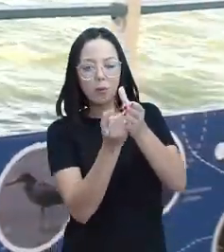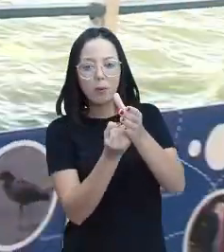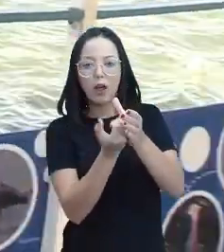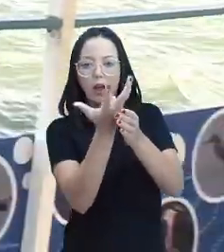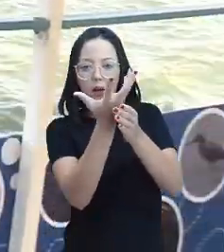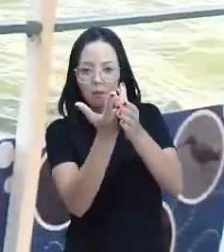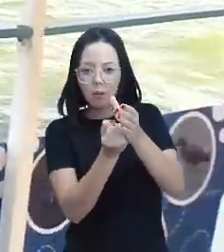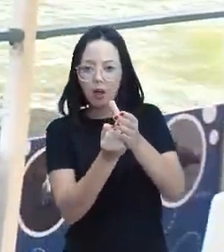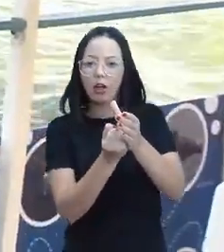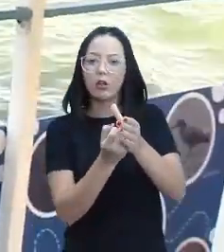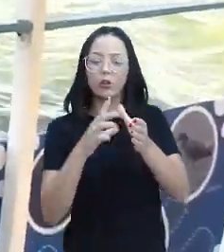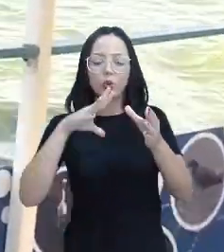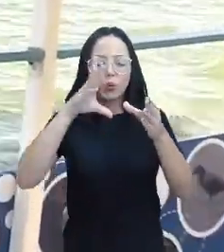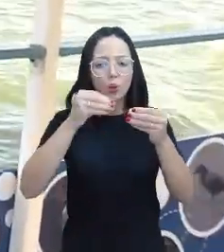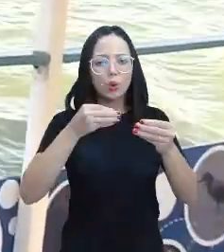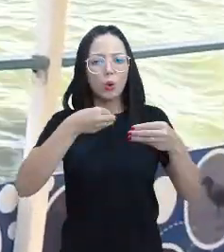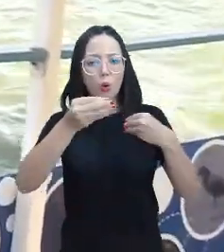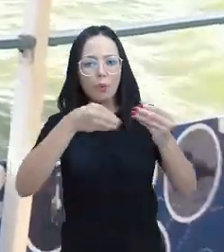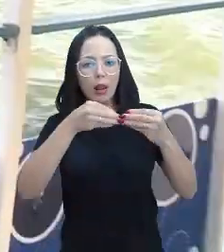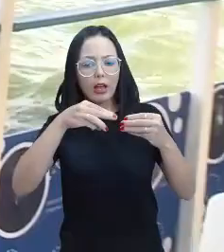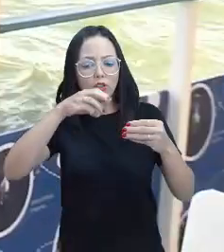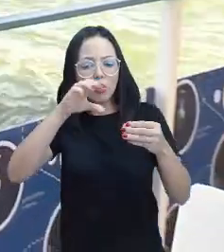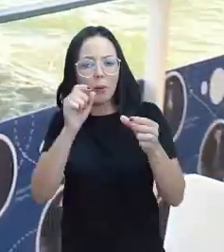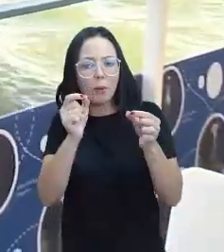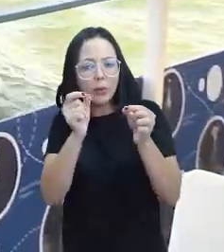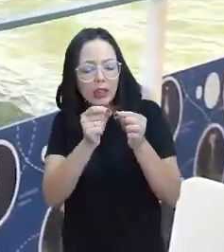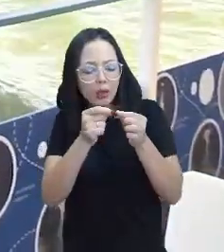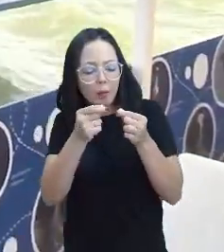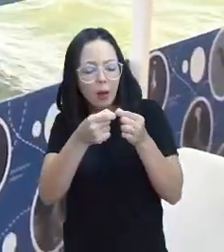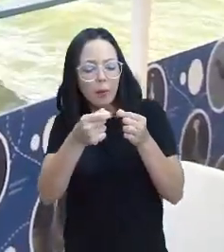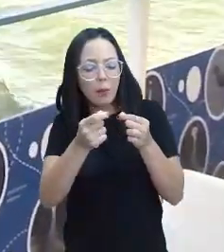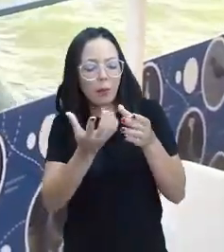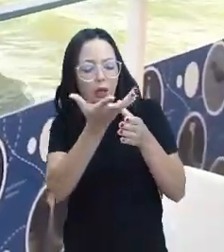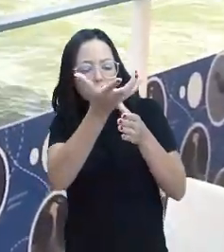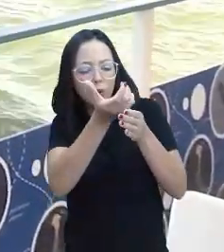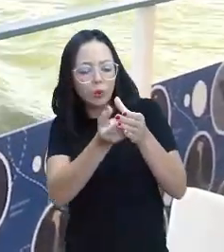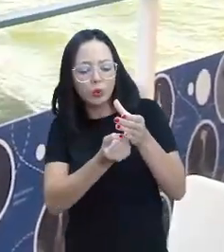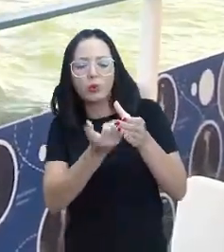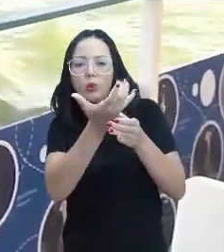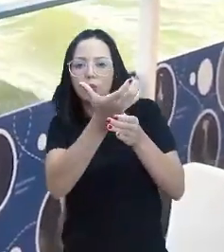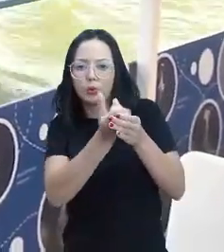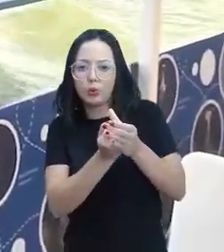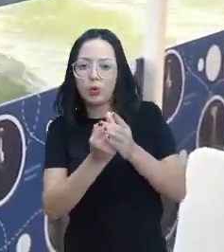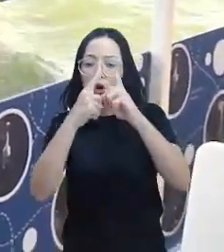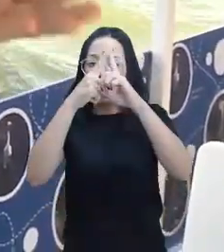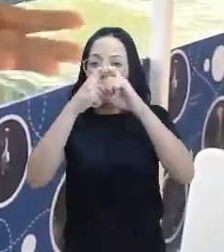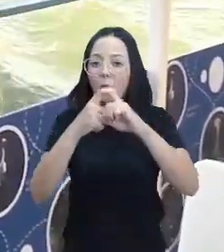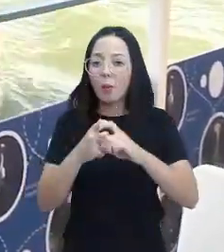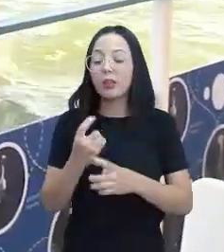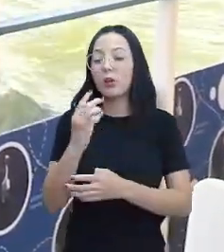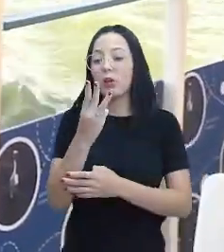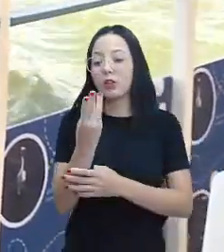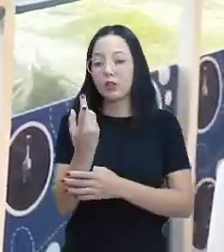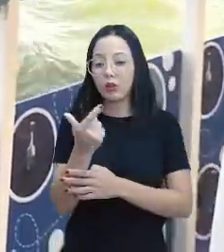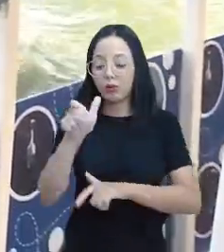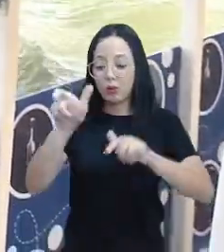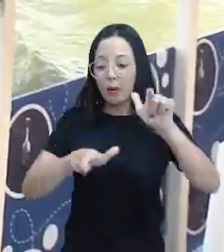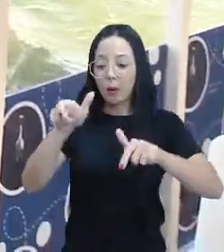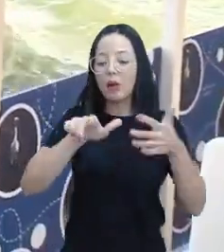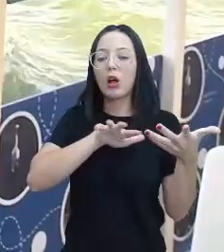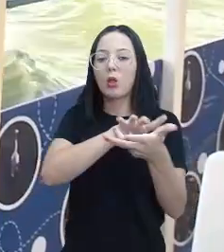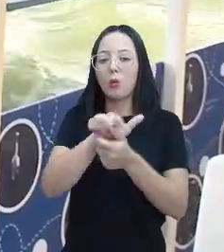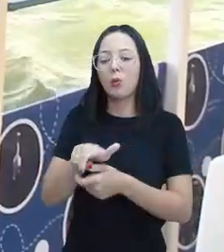de tratamento esses microplásticos. E foi premiado, competiu com 32 participantes no mundo todo